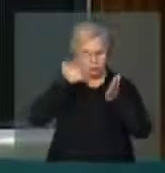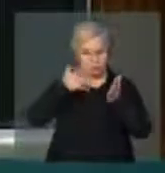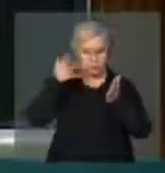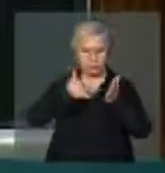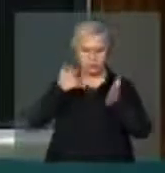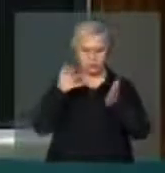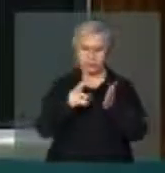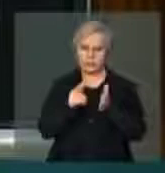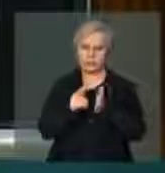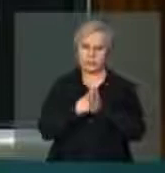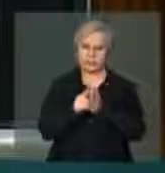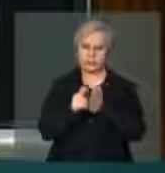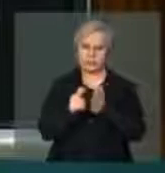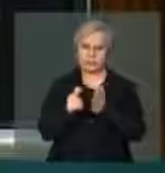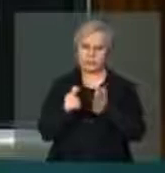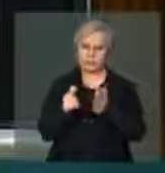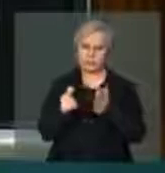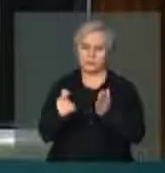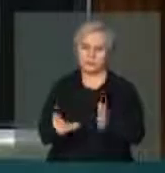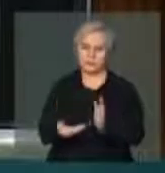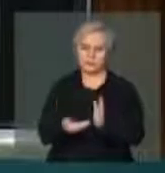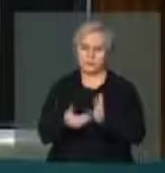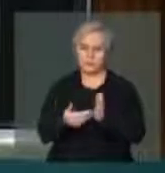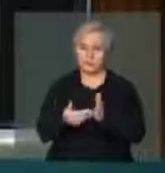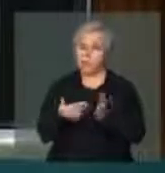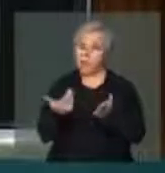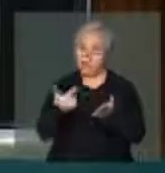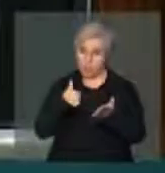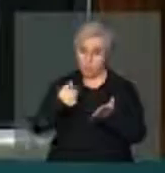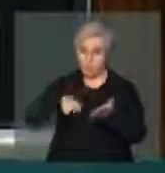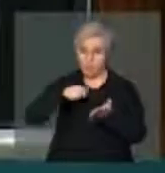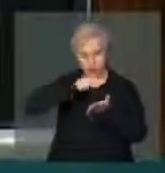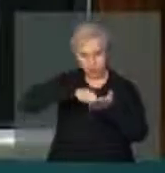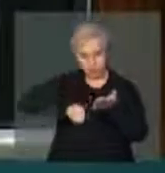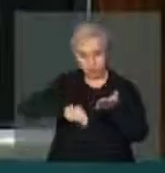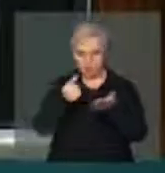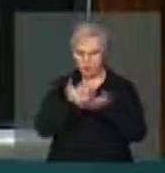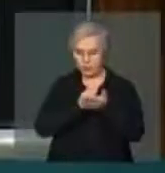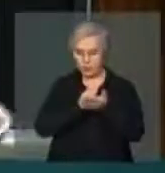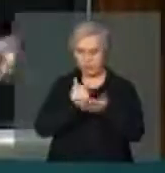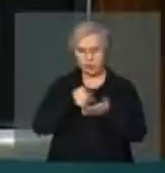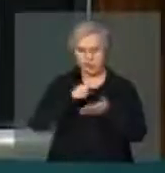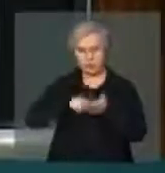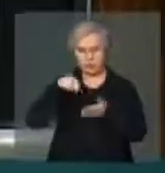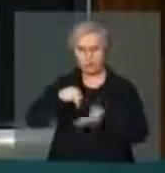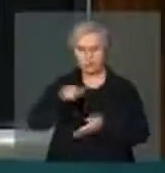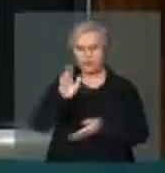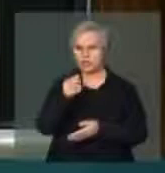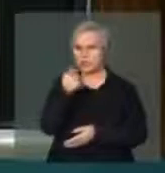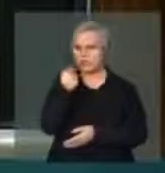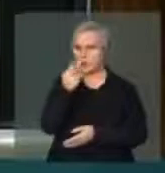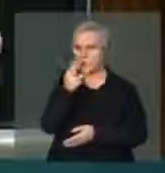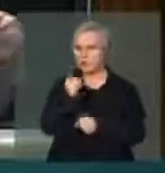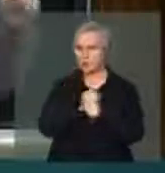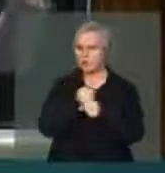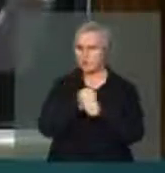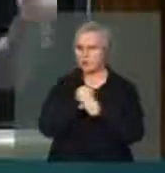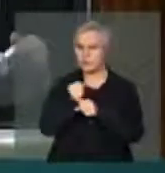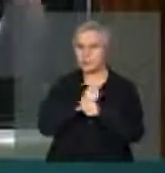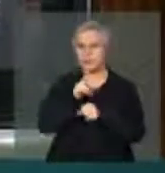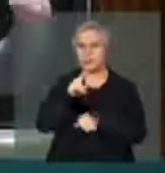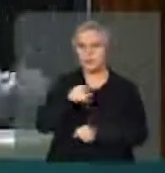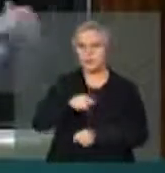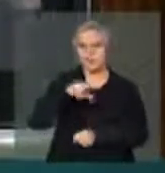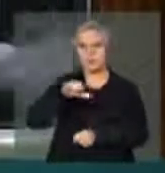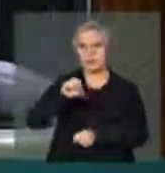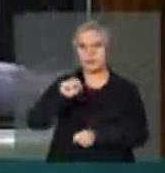Vou escrever aqui um livro. Eu escrevi há quase 30 anos aqui, em 87, um livro que o Rio